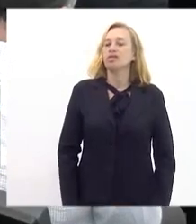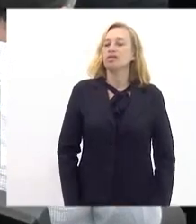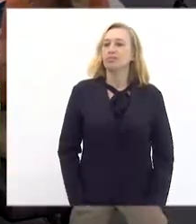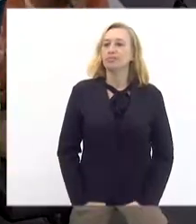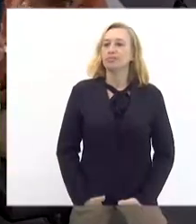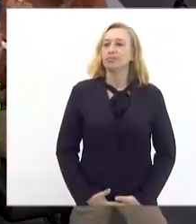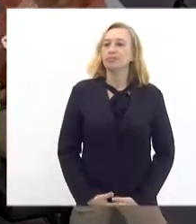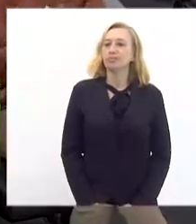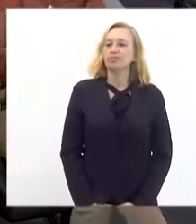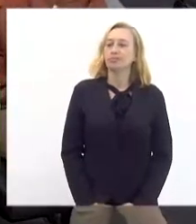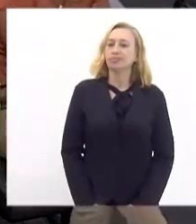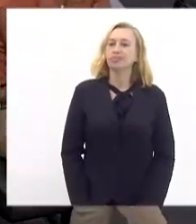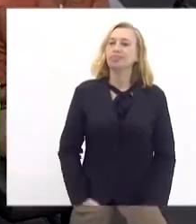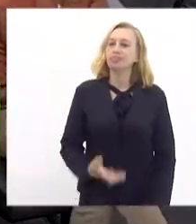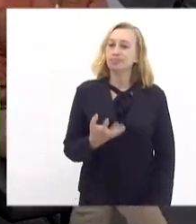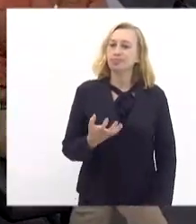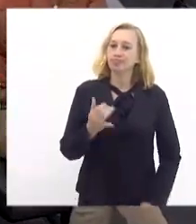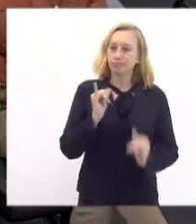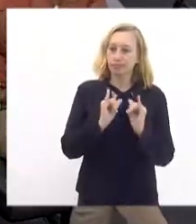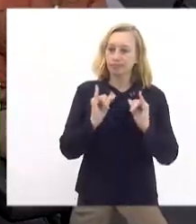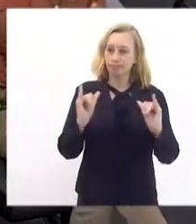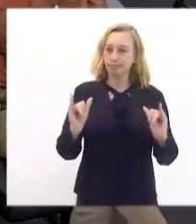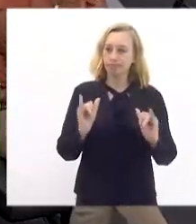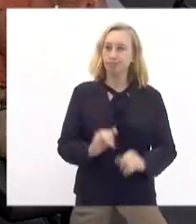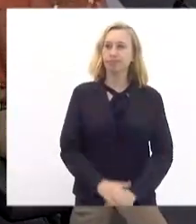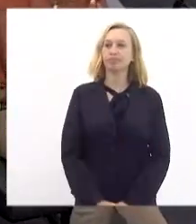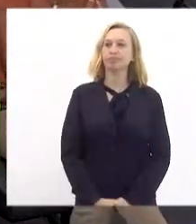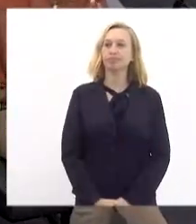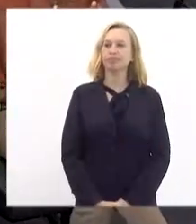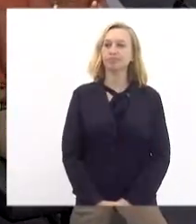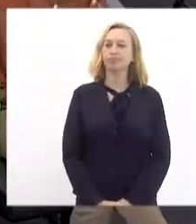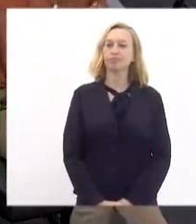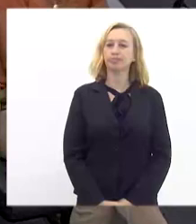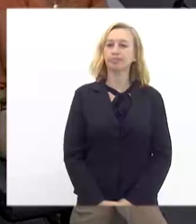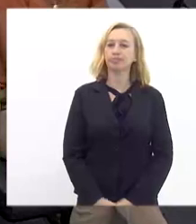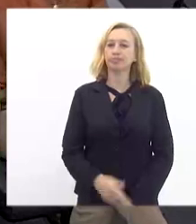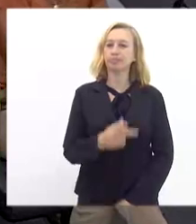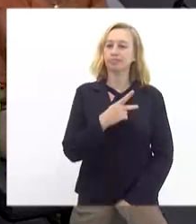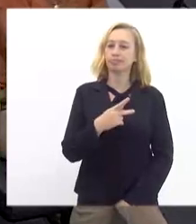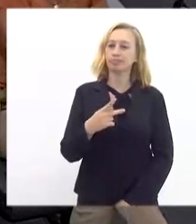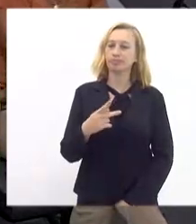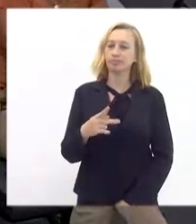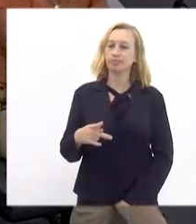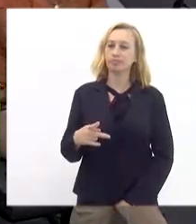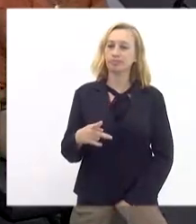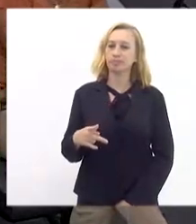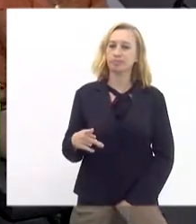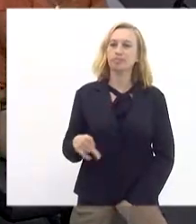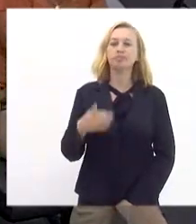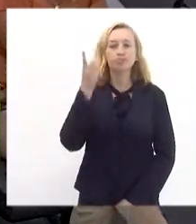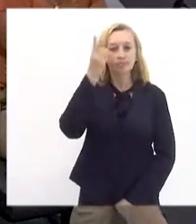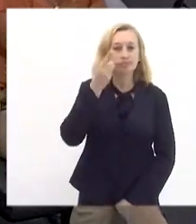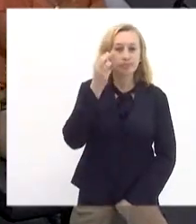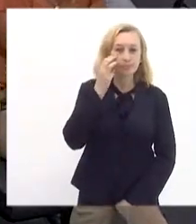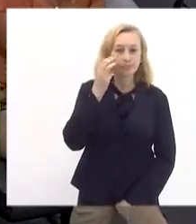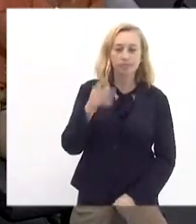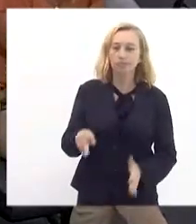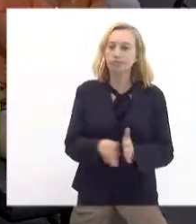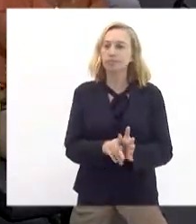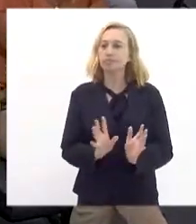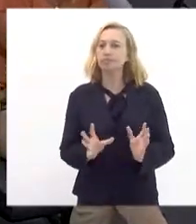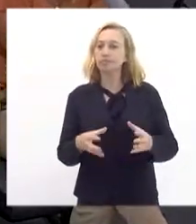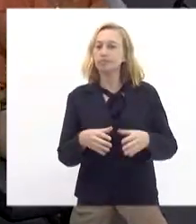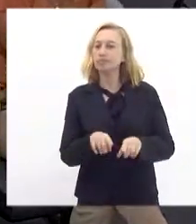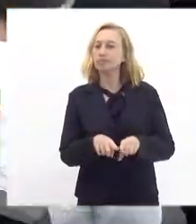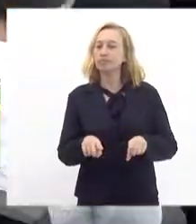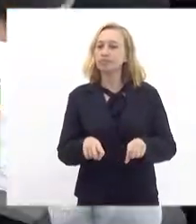e eu queria eu queria anunciar a presença de cada Valdete Deputado waldeck fazer parte da mesa